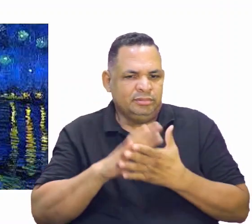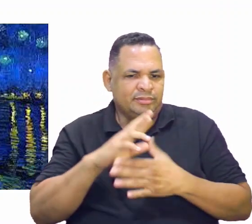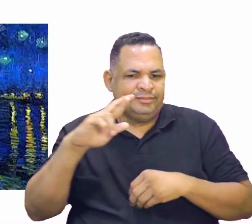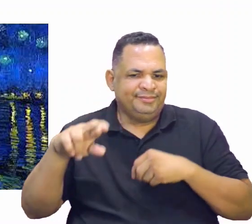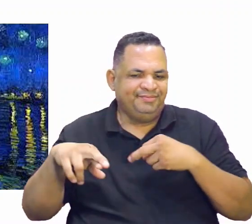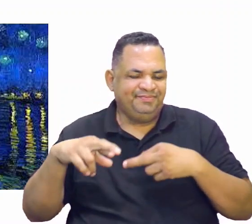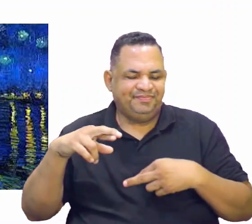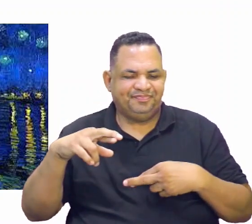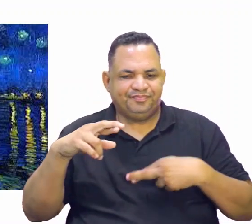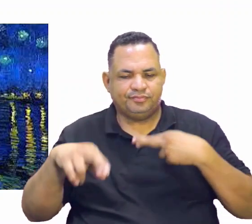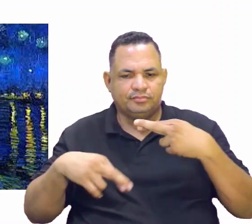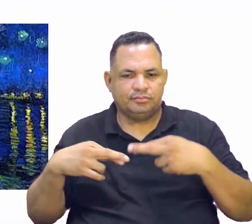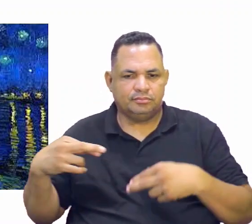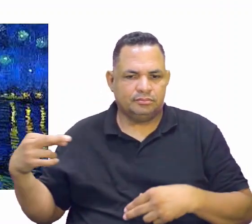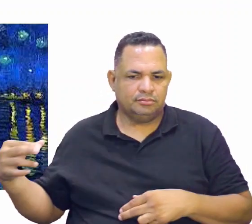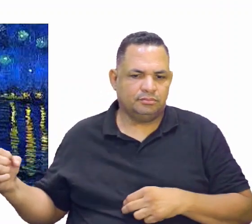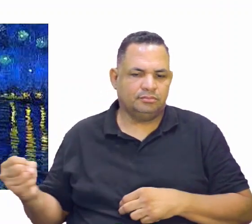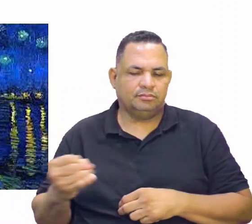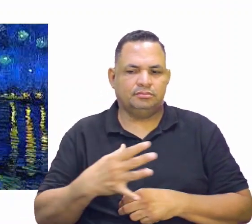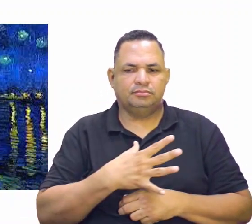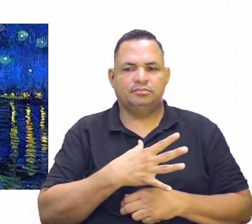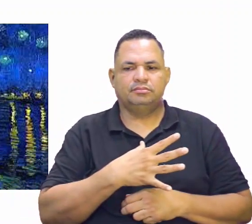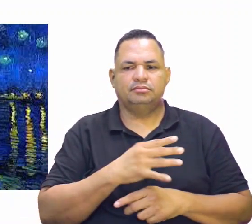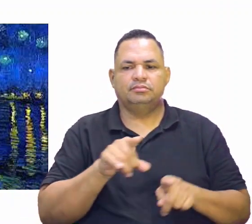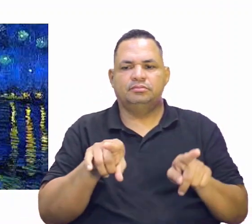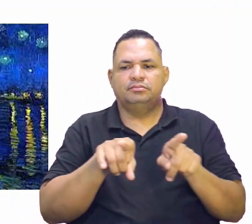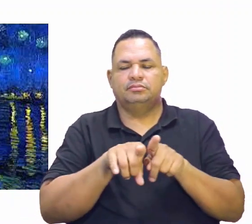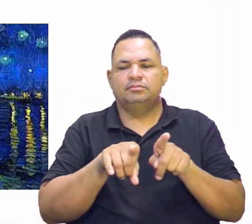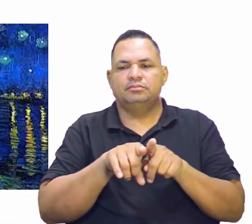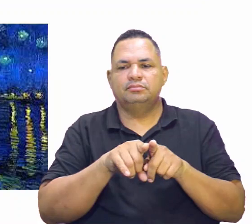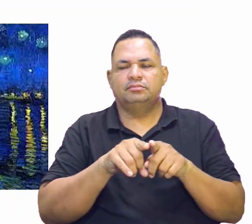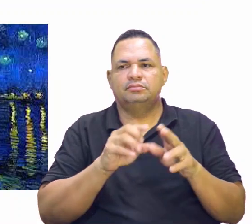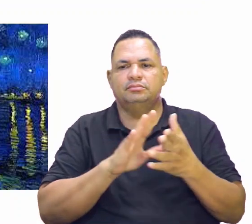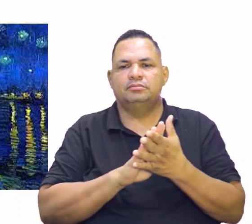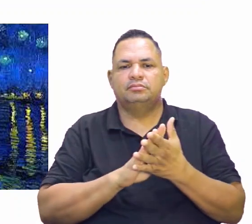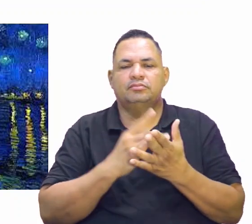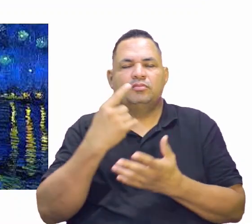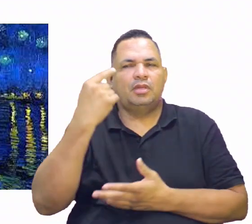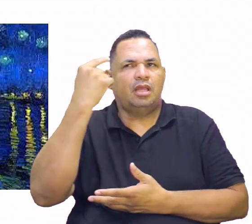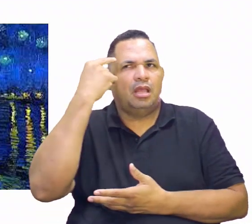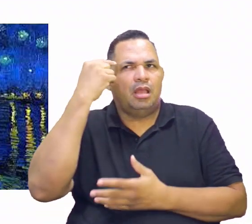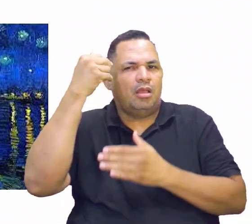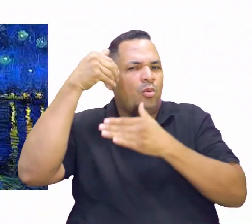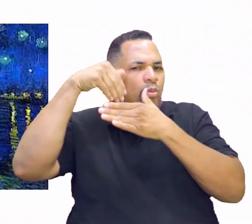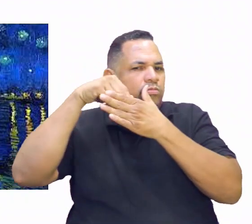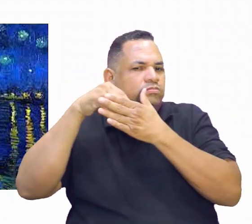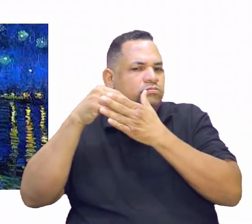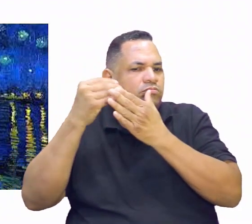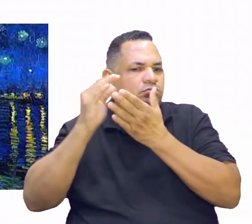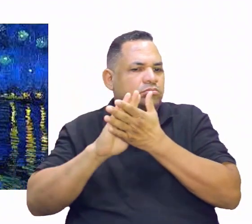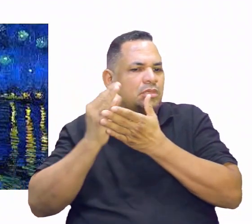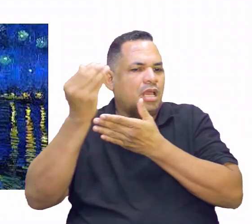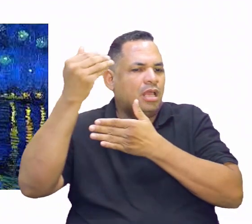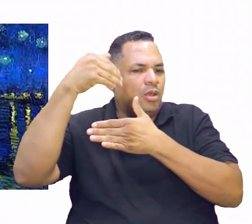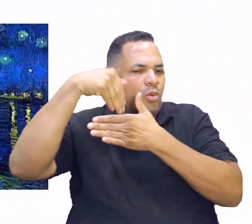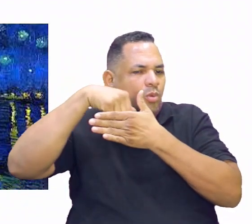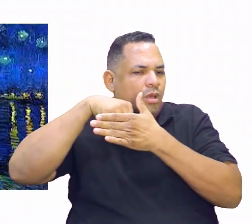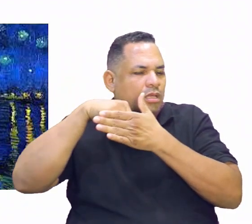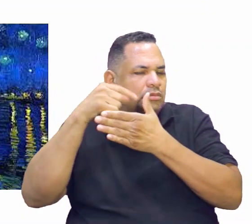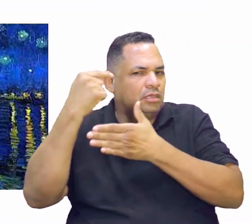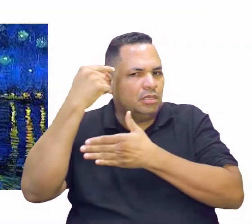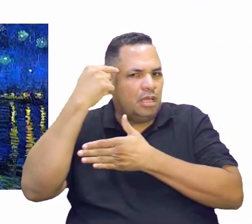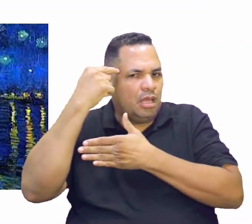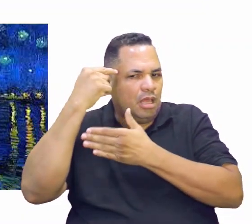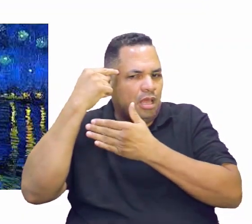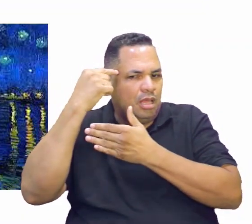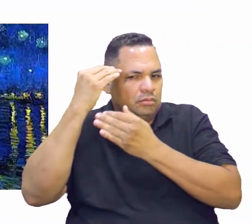Renascimento, você vê, compare lá com as obras que ficaram aí na sua mente, alguma imagem que a gente já trabalhou aqui na